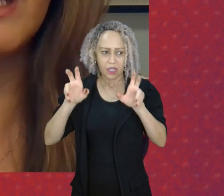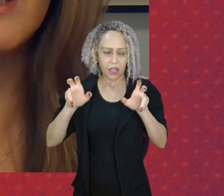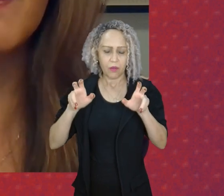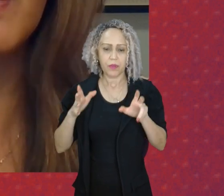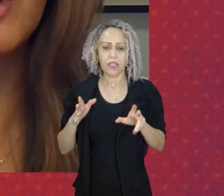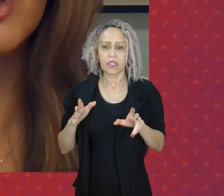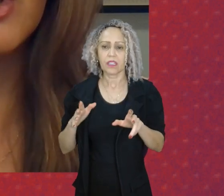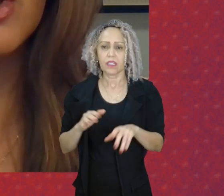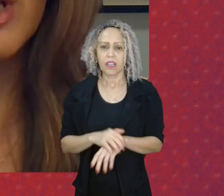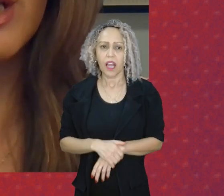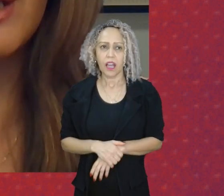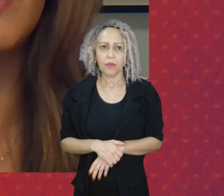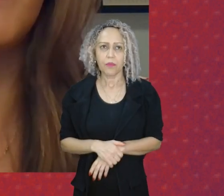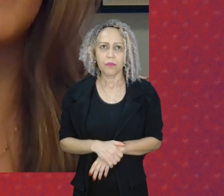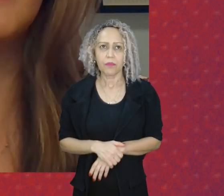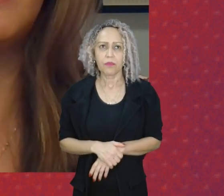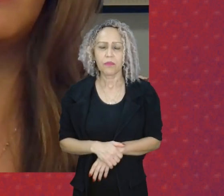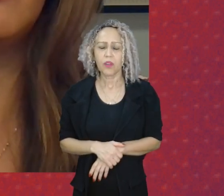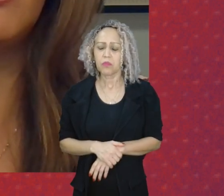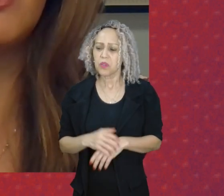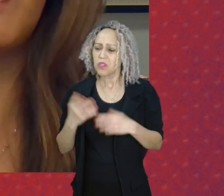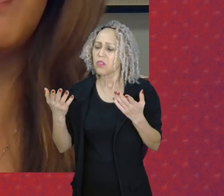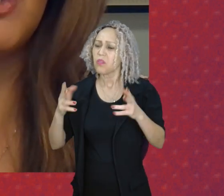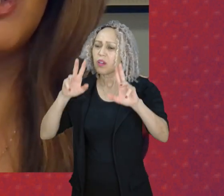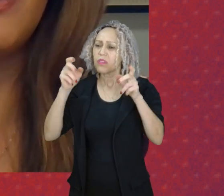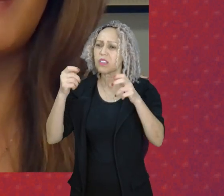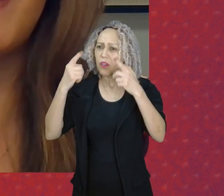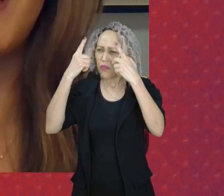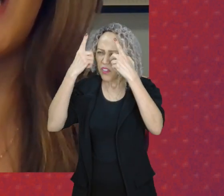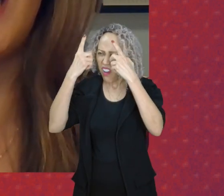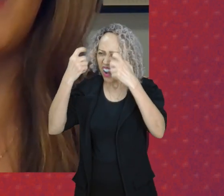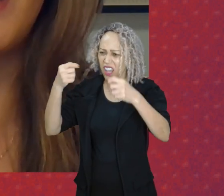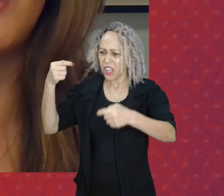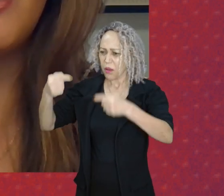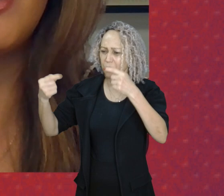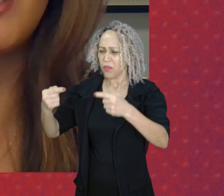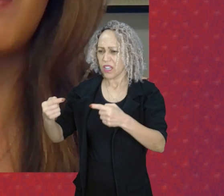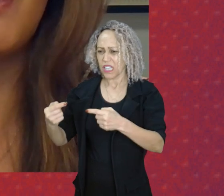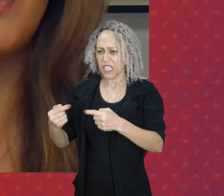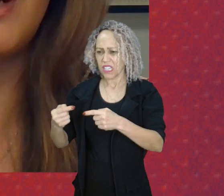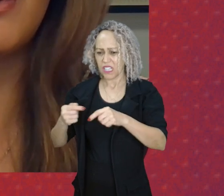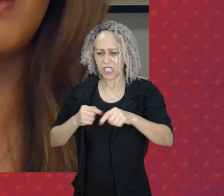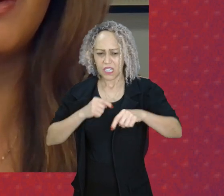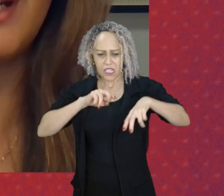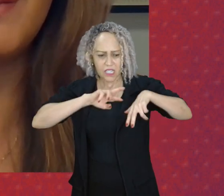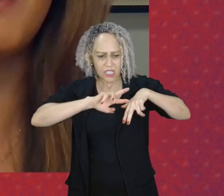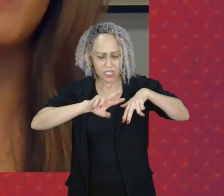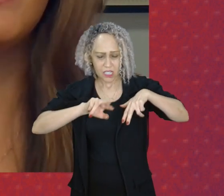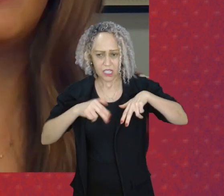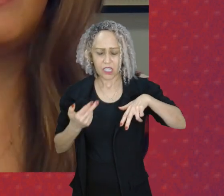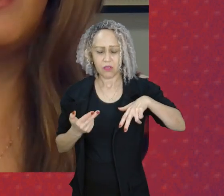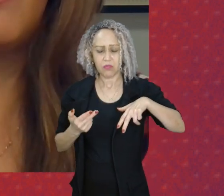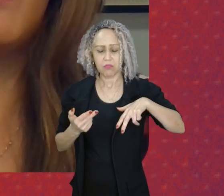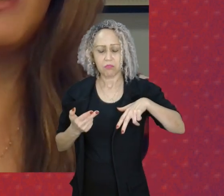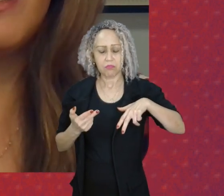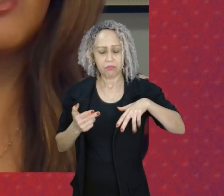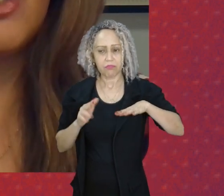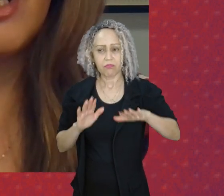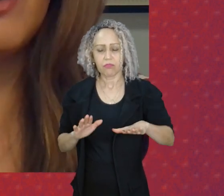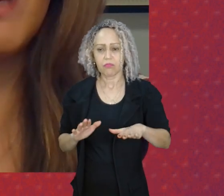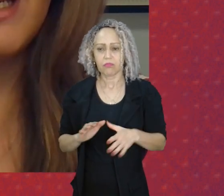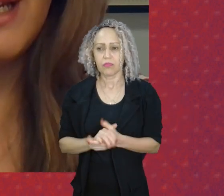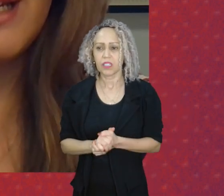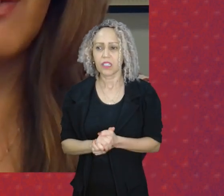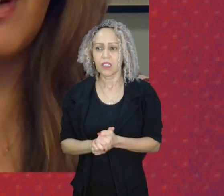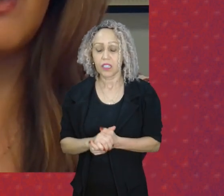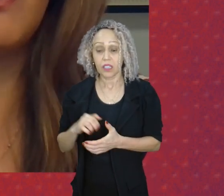sobre violência política de gênero. Né? Eu tinha prometido na primeira aula que a gente ia se aprofundar sobre o tema. Comentei que a